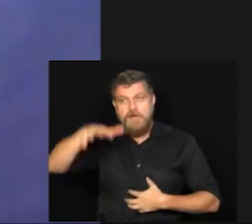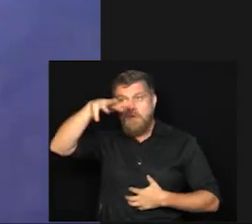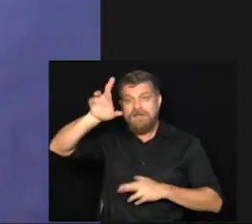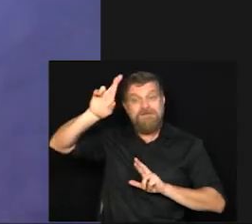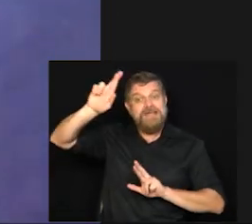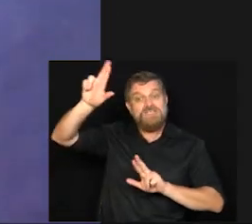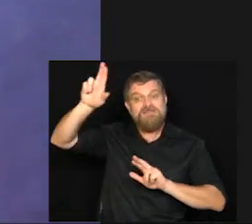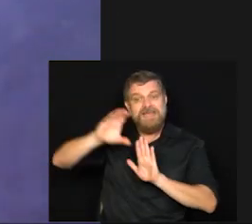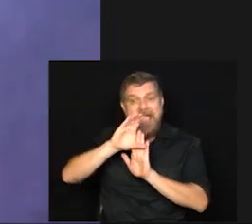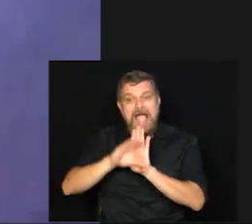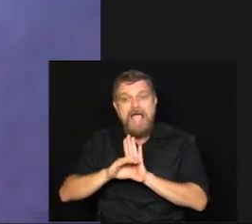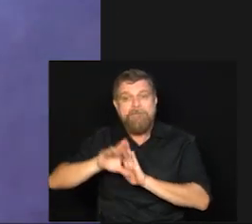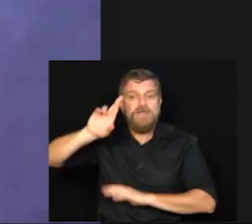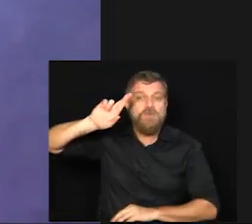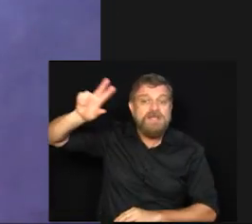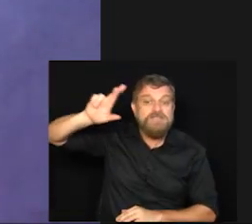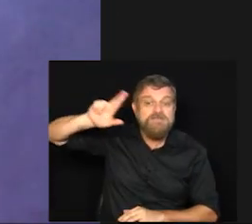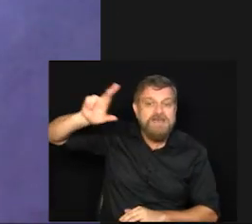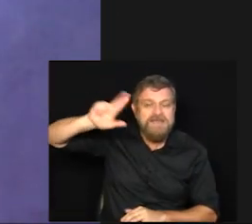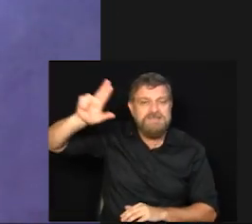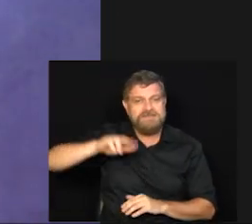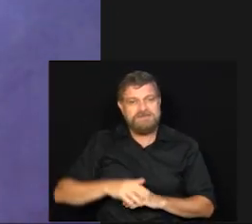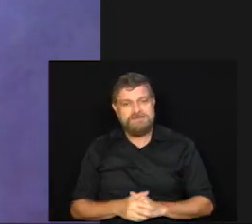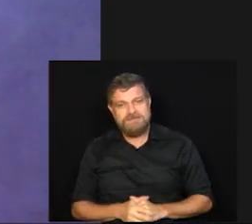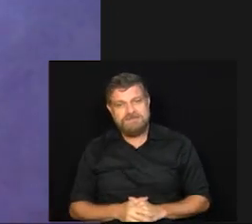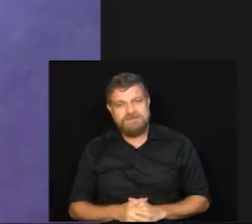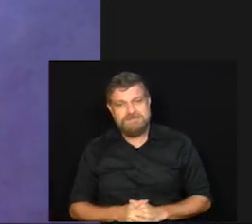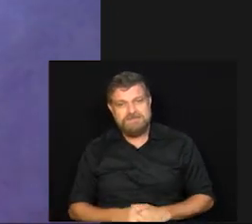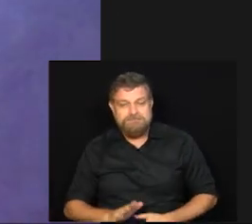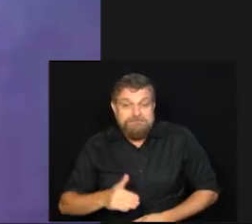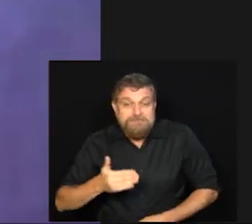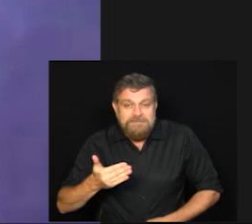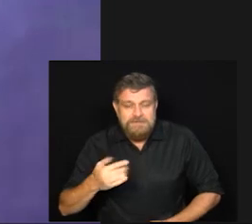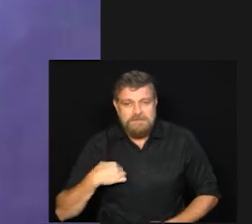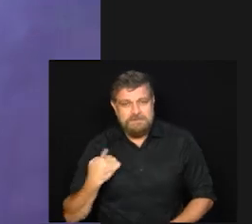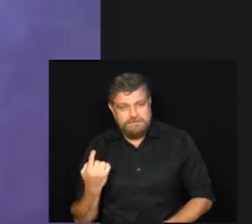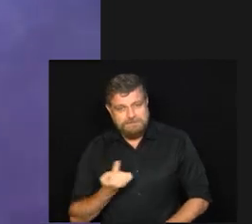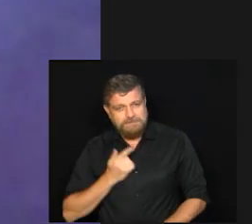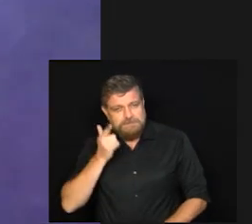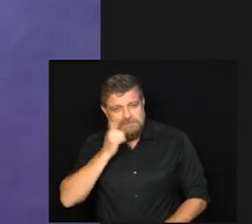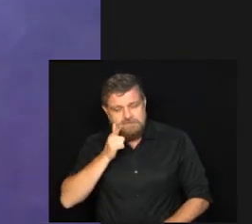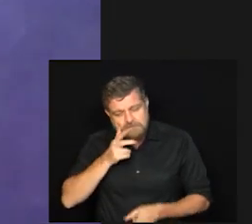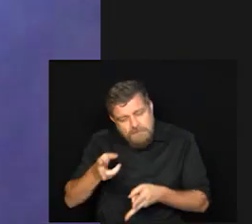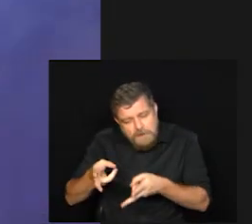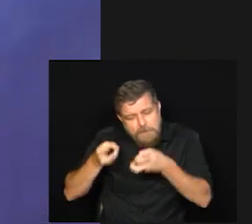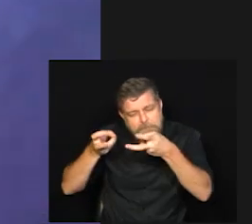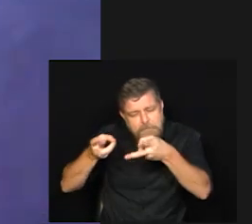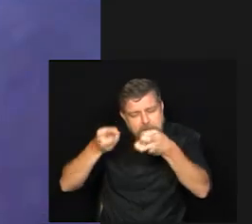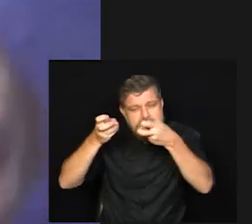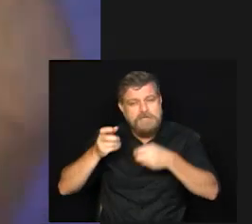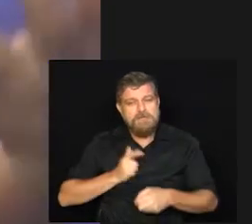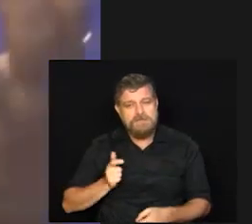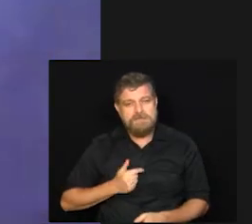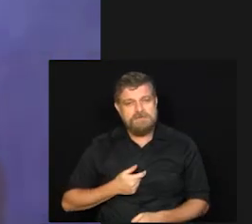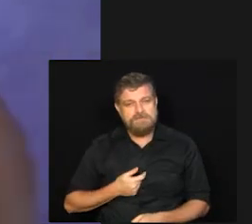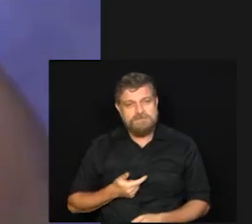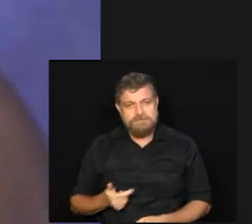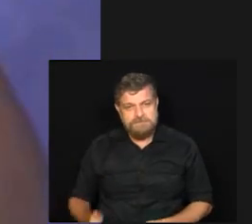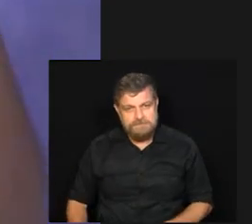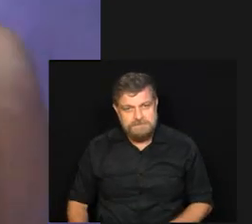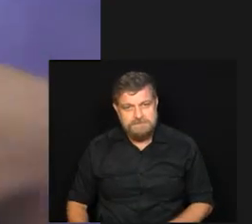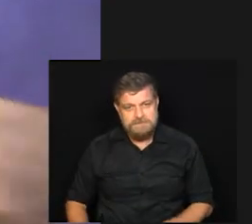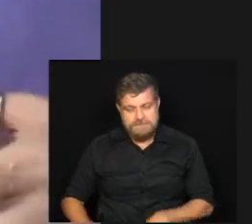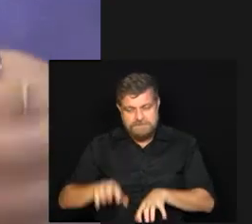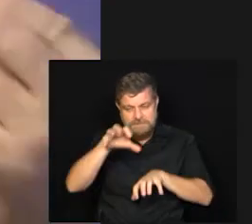outro capítulo completamente diferente. Então, a gente consegue perceber e dividindo isso